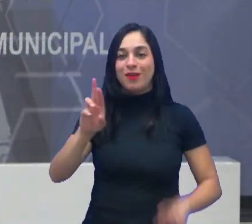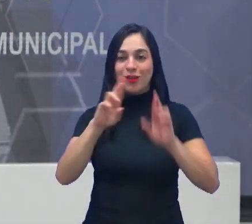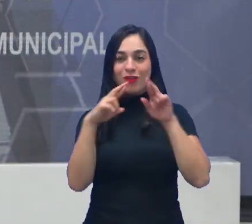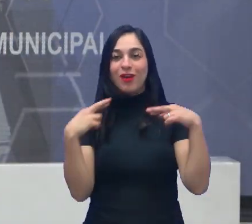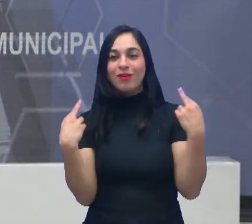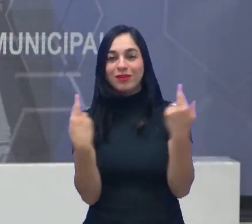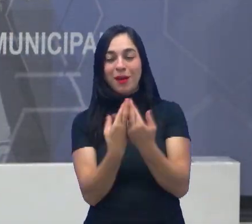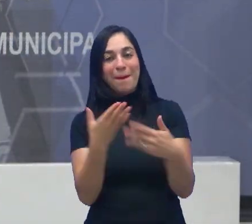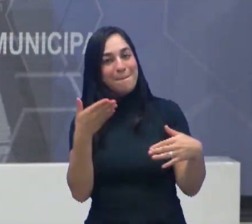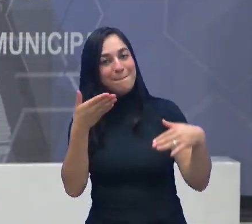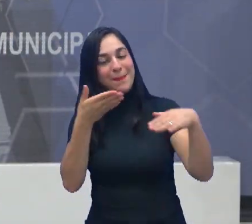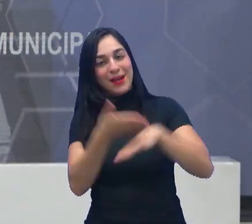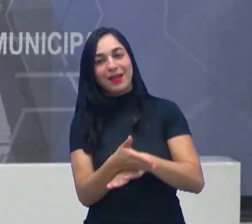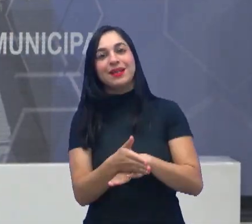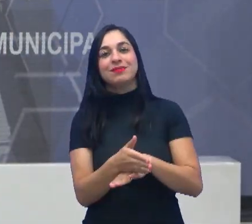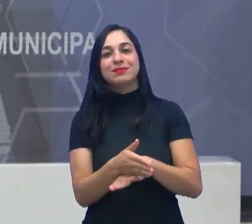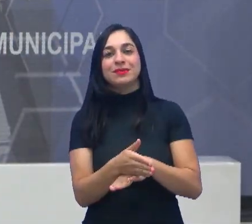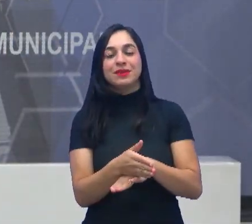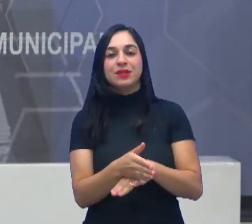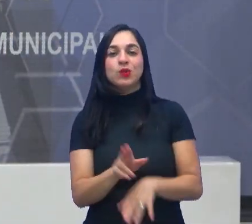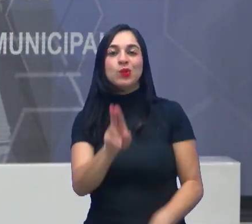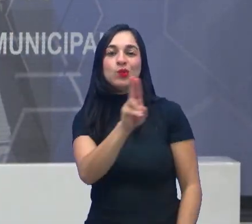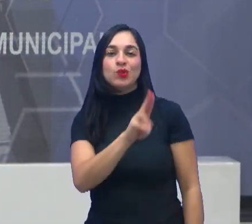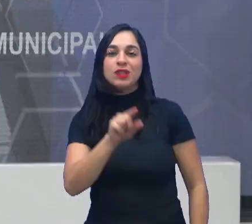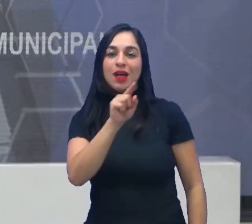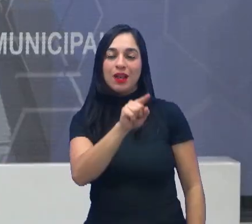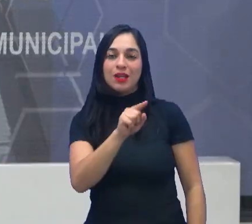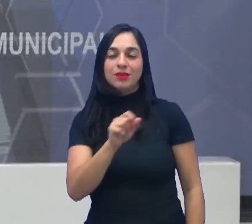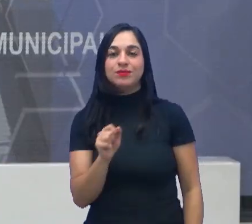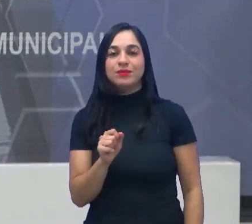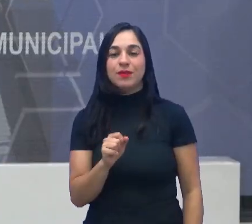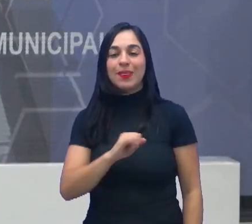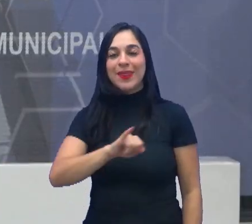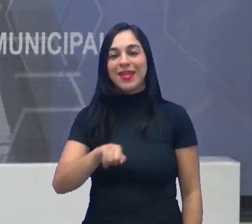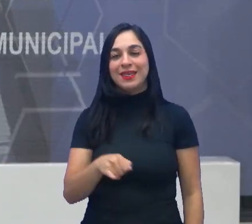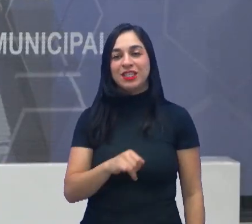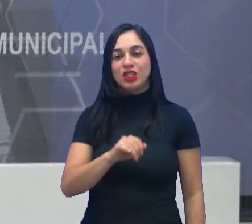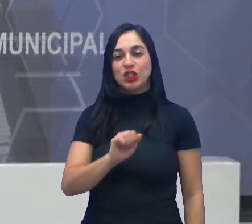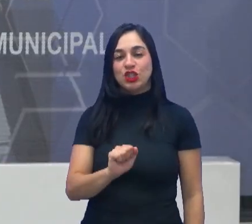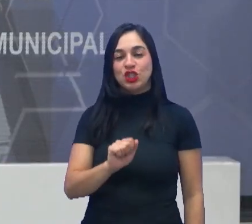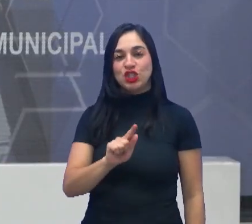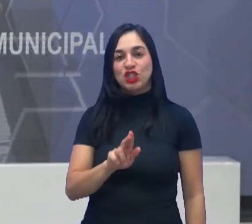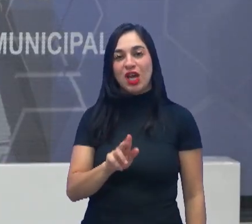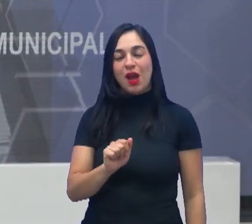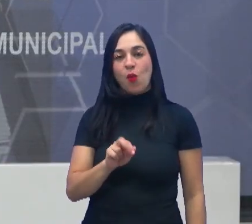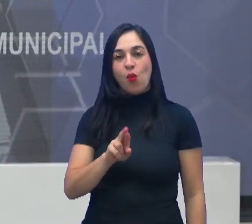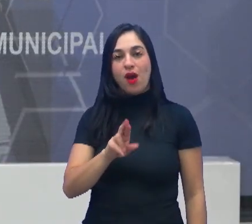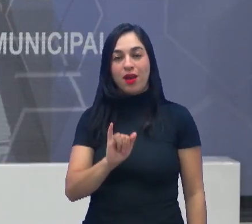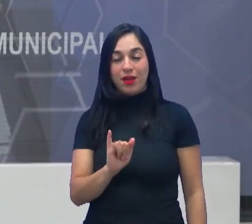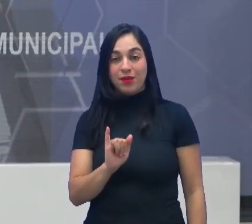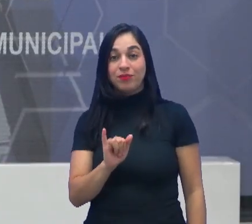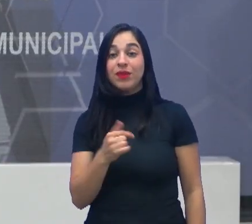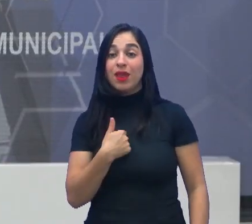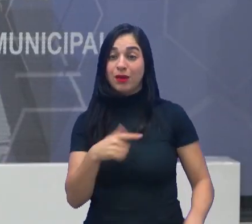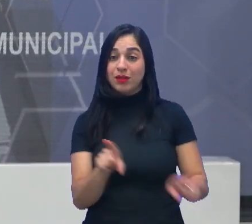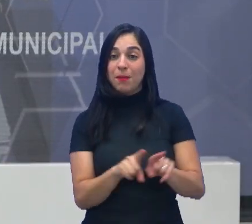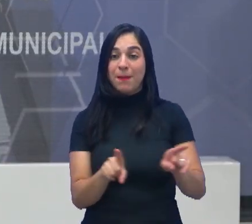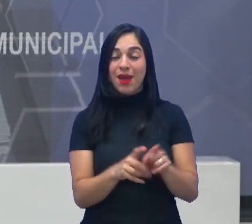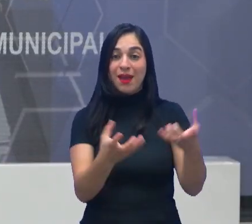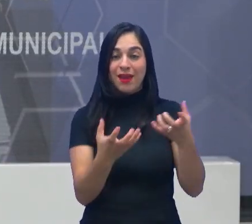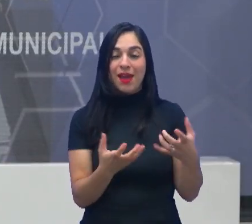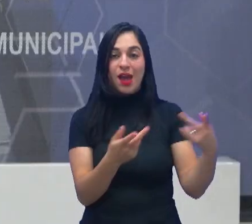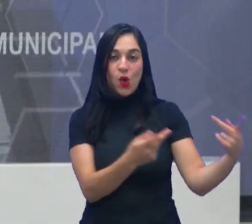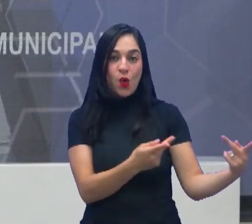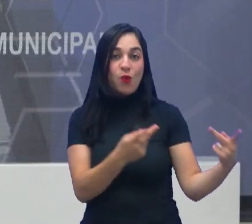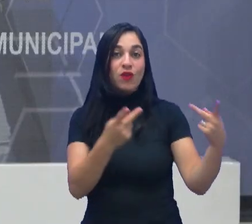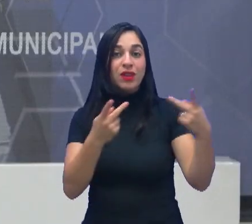usufruir da trilha lá no Jaguari. Queria convidar o prefeito, nesse sábado agora, que vai